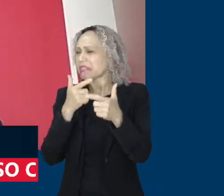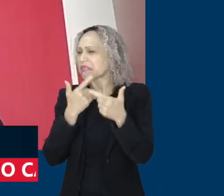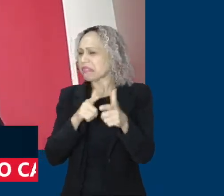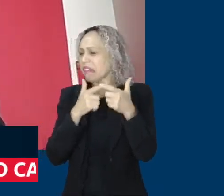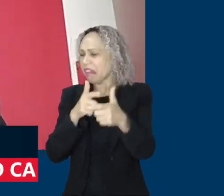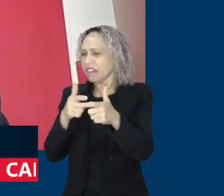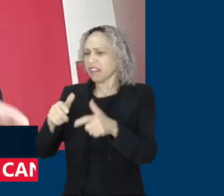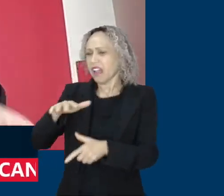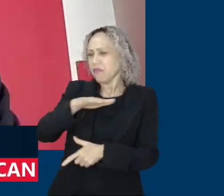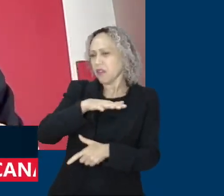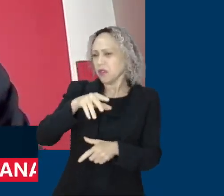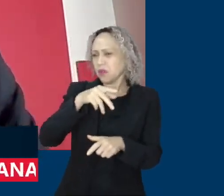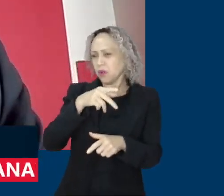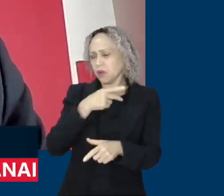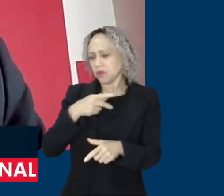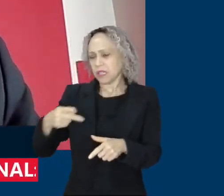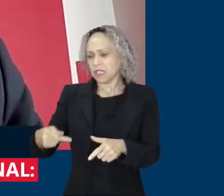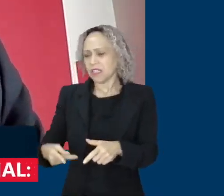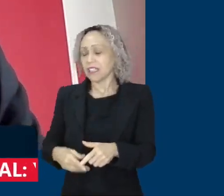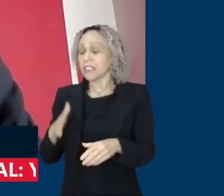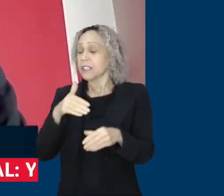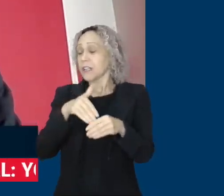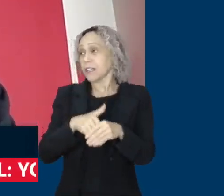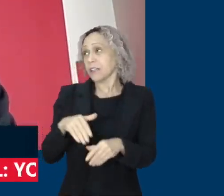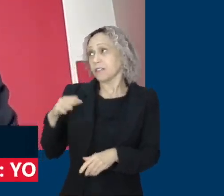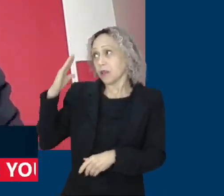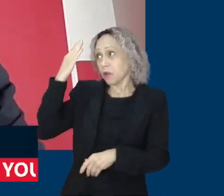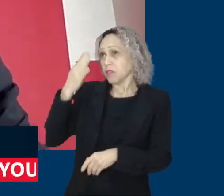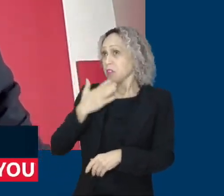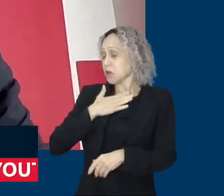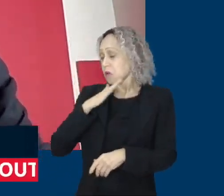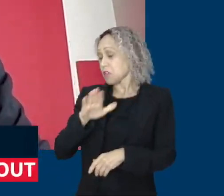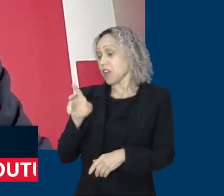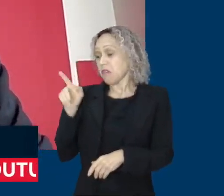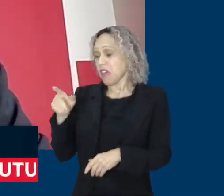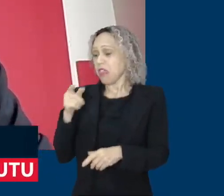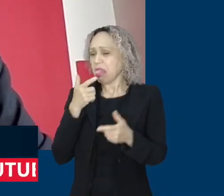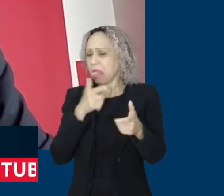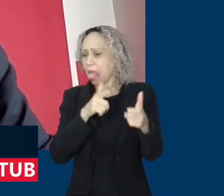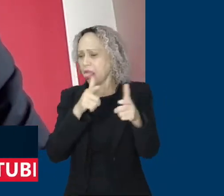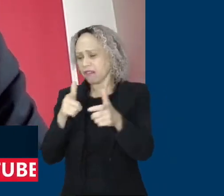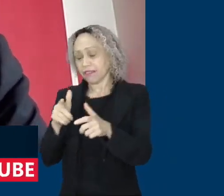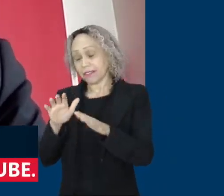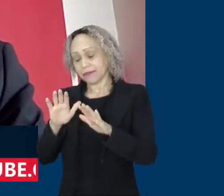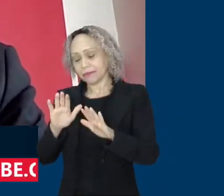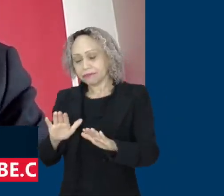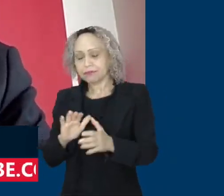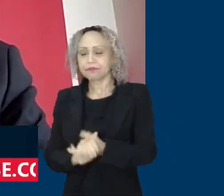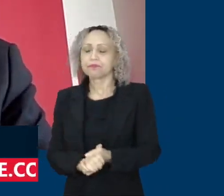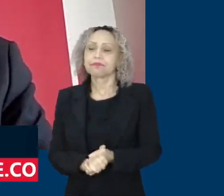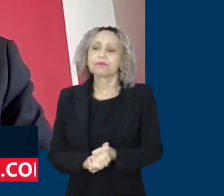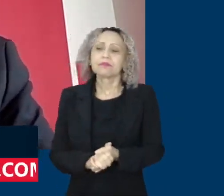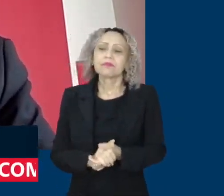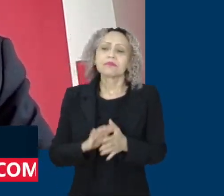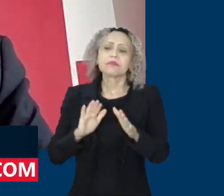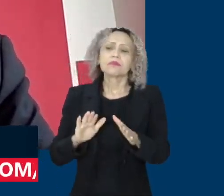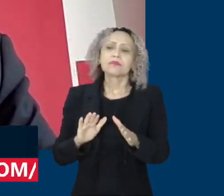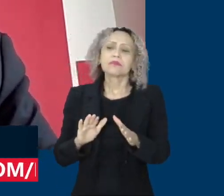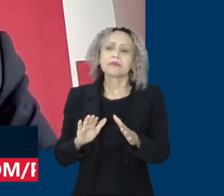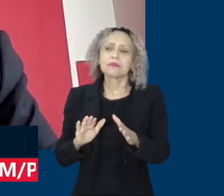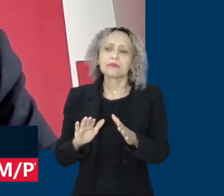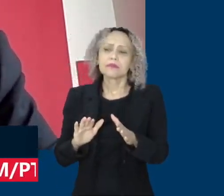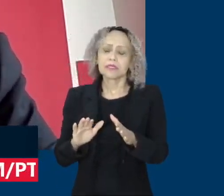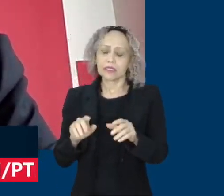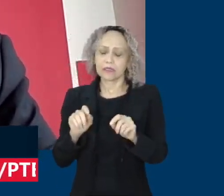manda a mensagem de tolerância. E isso não é, eu diria, algo que se desvincula da defesa